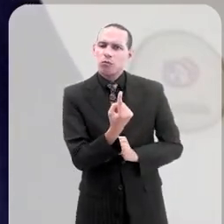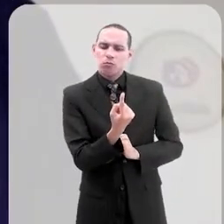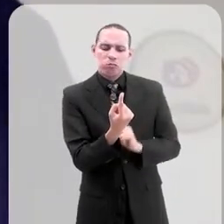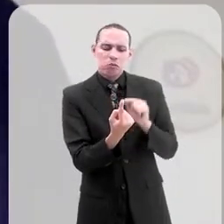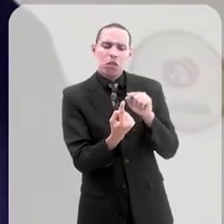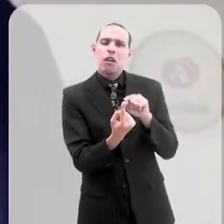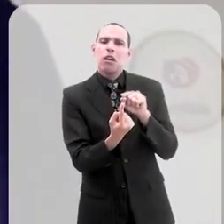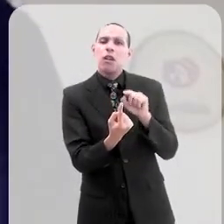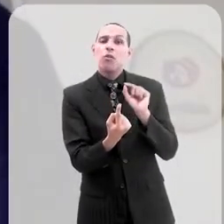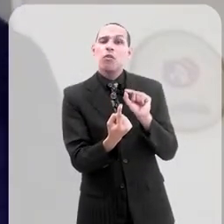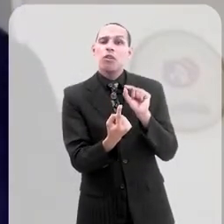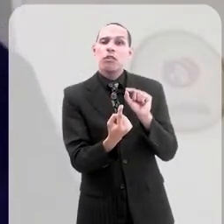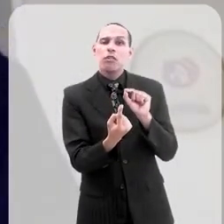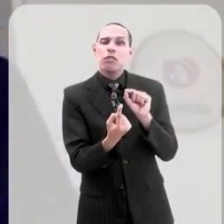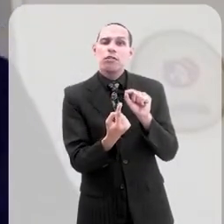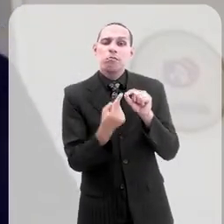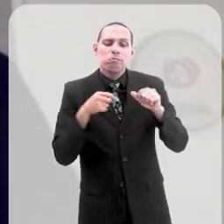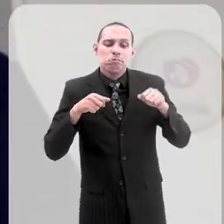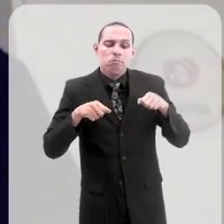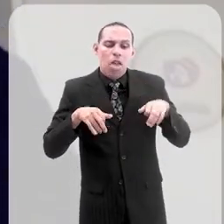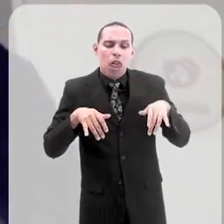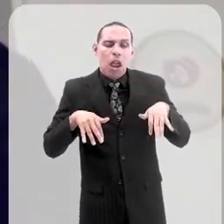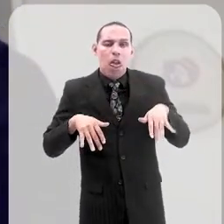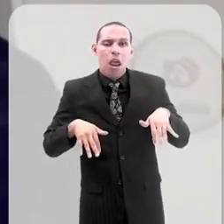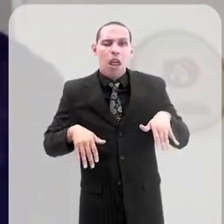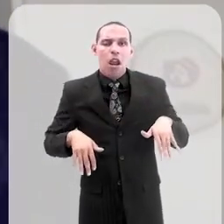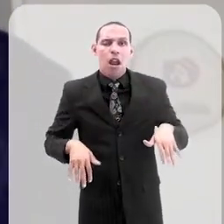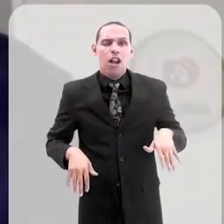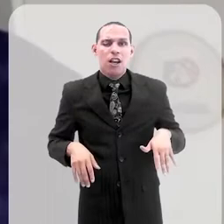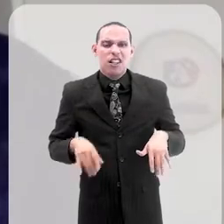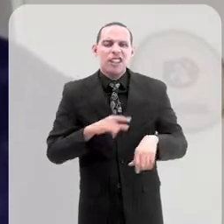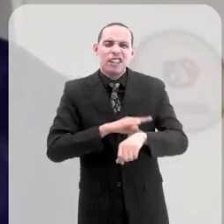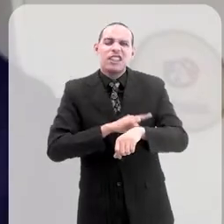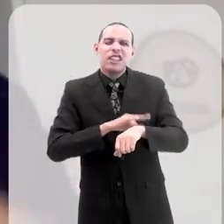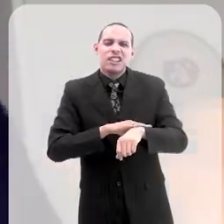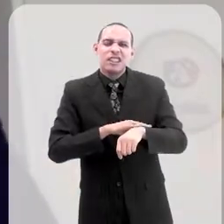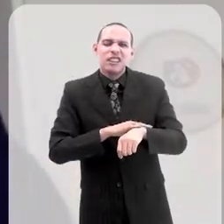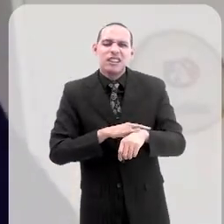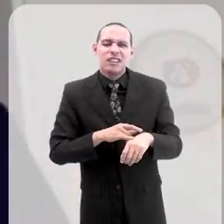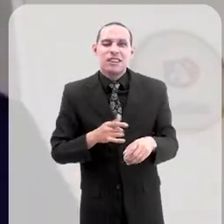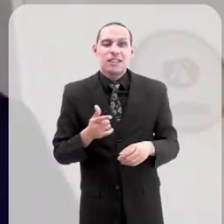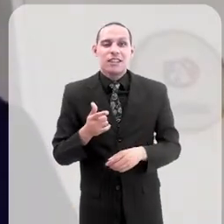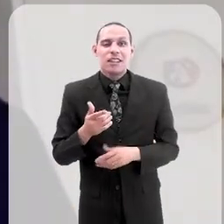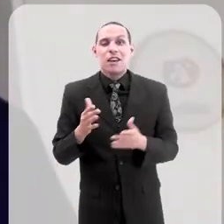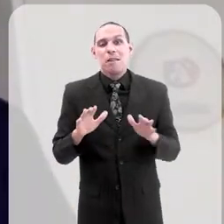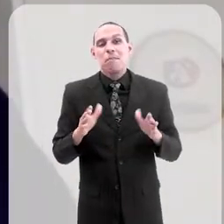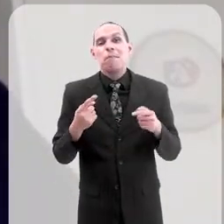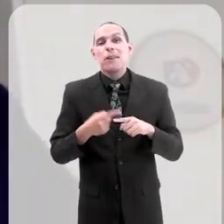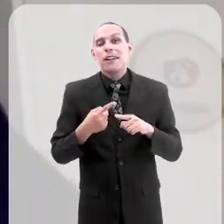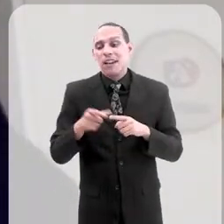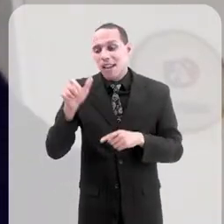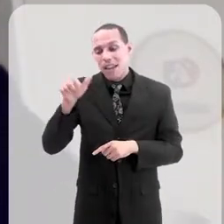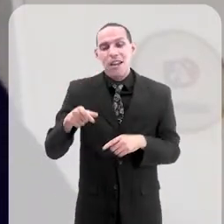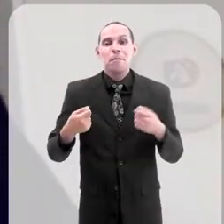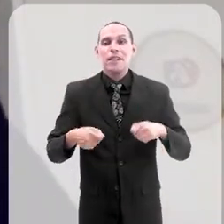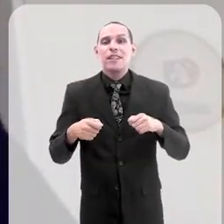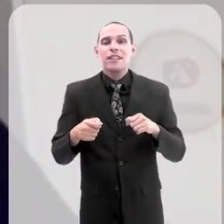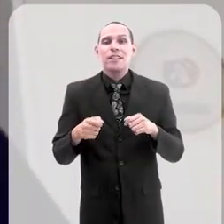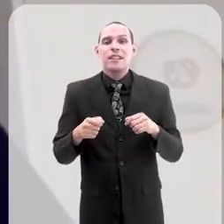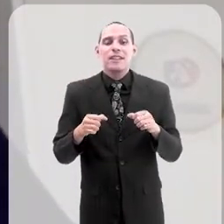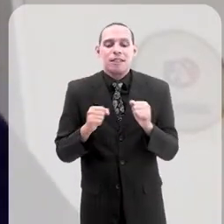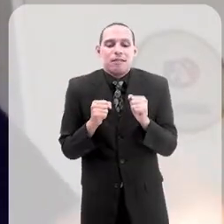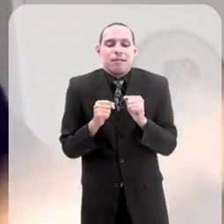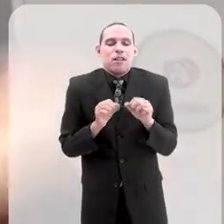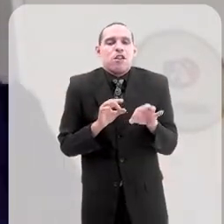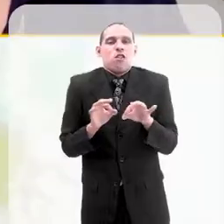ele simplesmente molhou todo o meu tapetinho, porque ele estava indo lá para aprender exatamente a controlar o instinto,